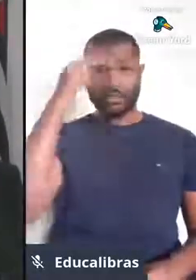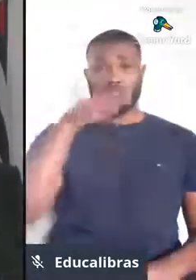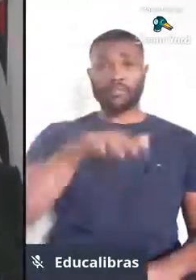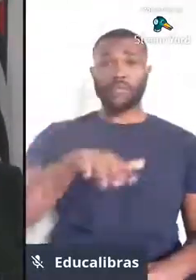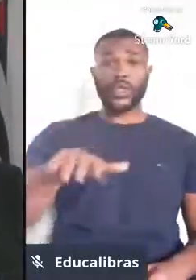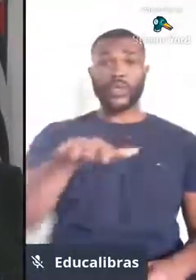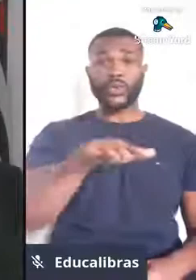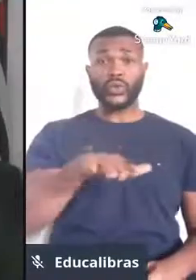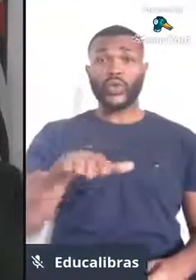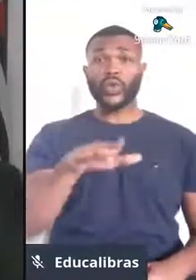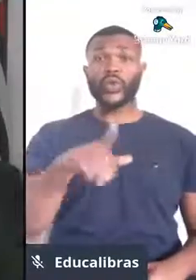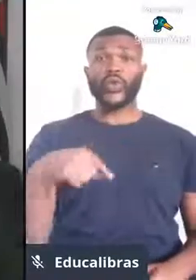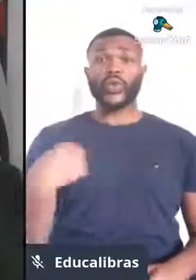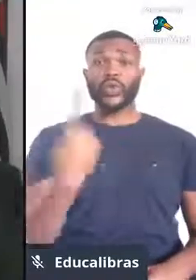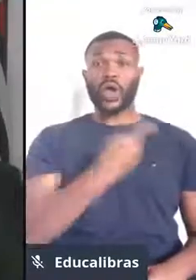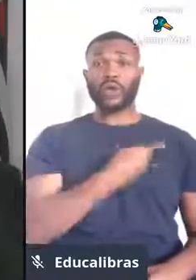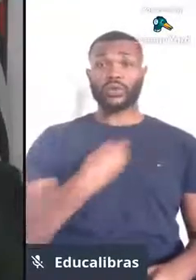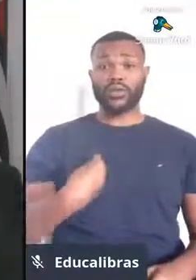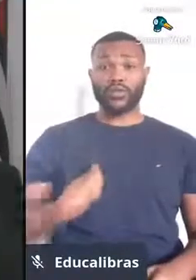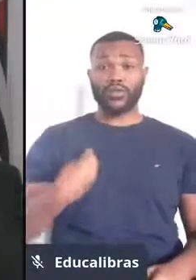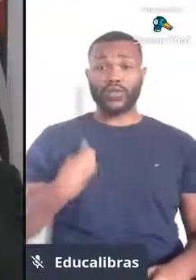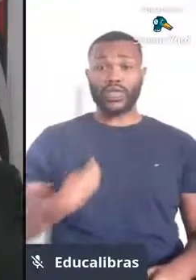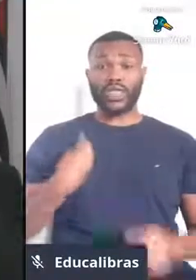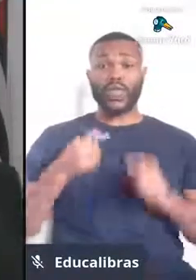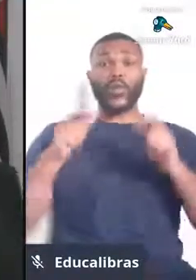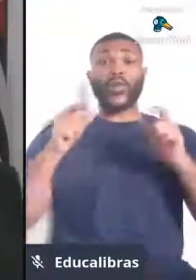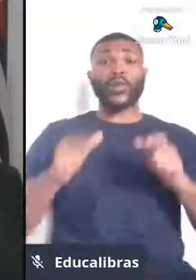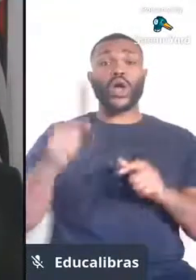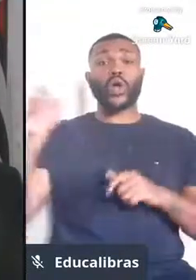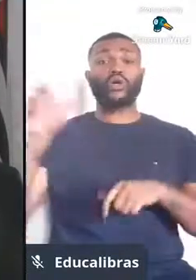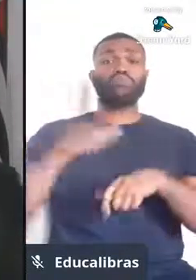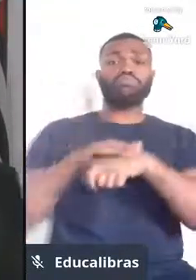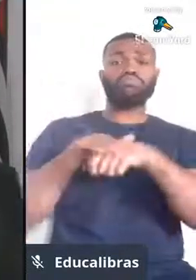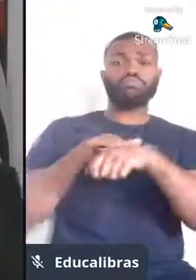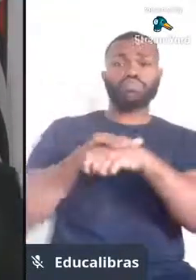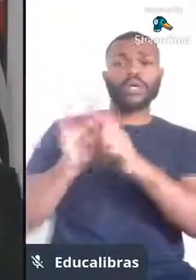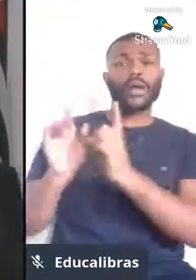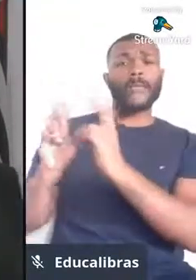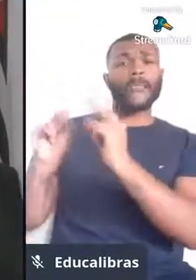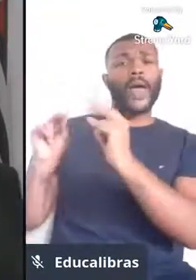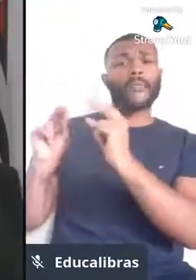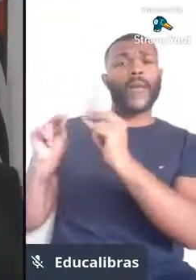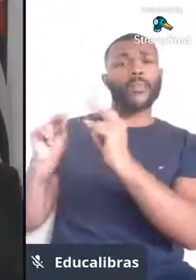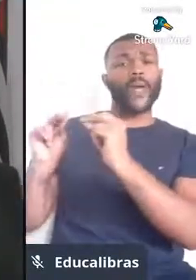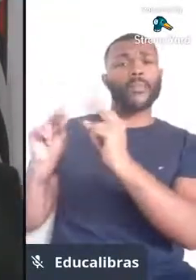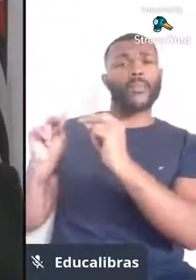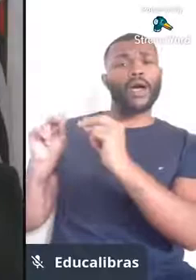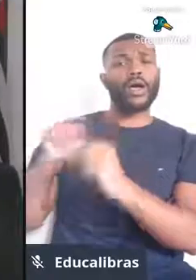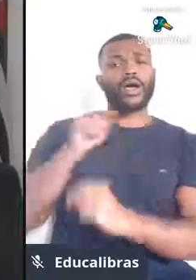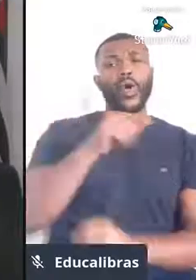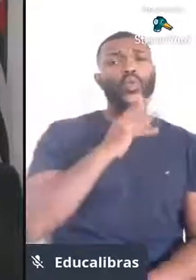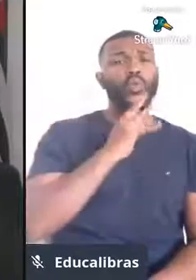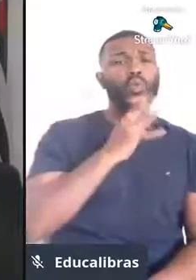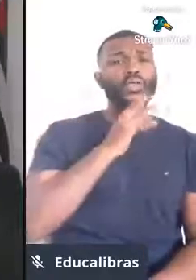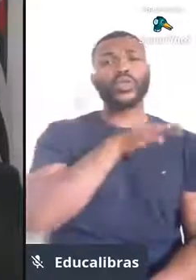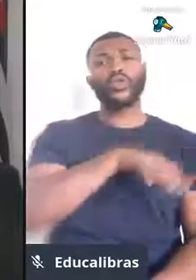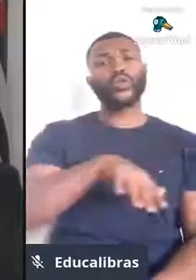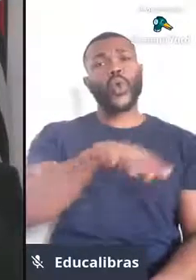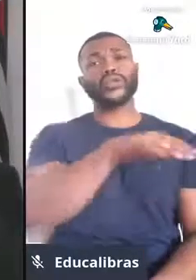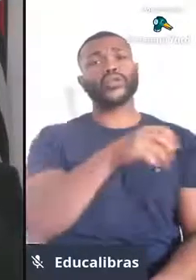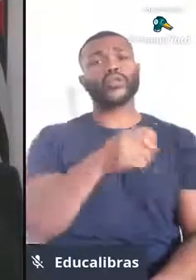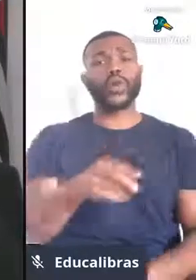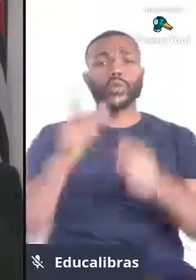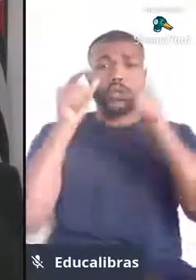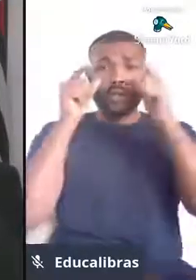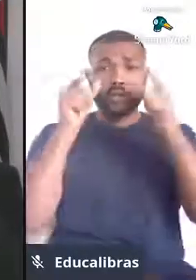nós estivéssemos presencialmente em algum local, fatalmente na saída eu poderia conhecê-las todas, ou aquelas que se interessaram pelo trabalho